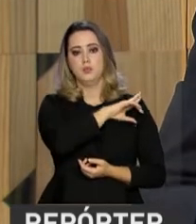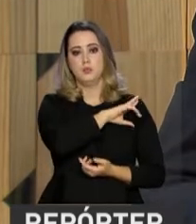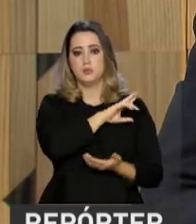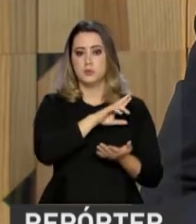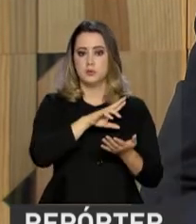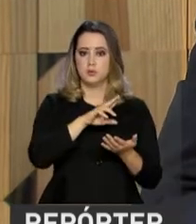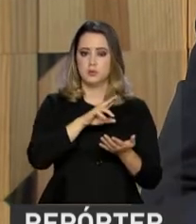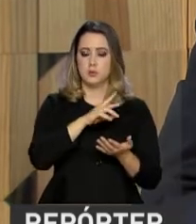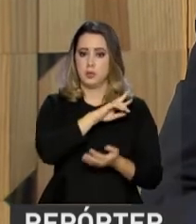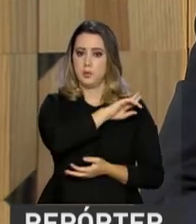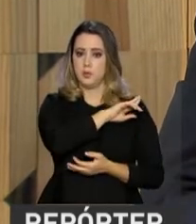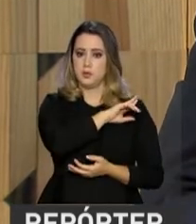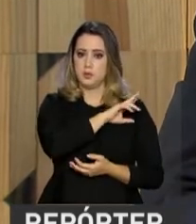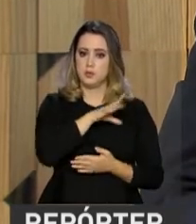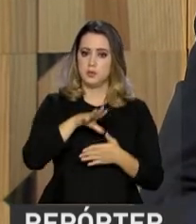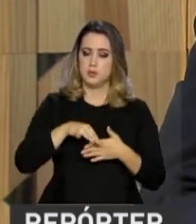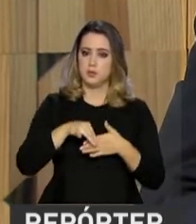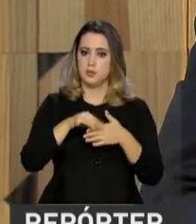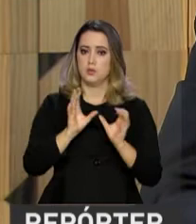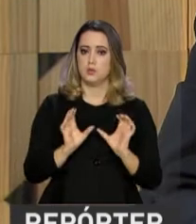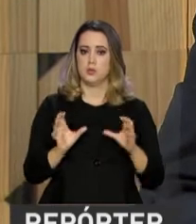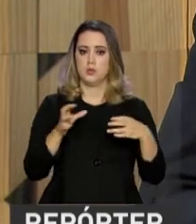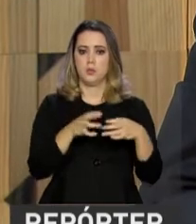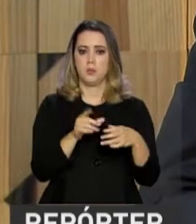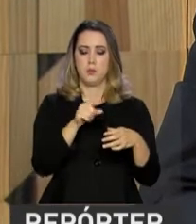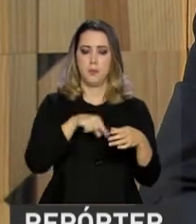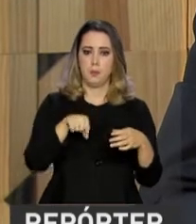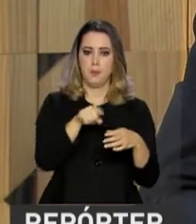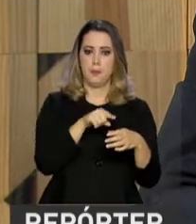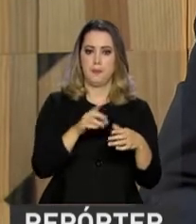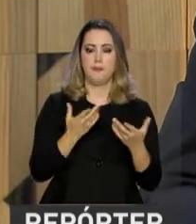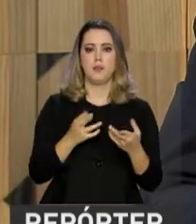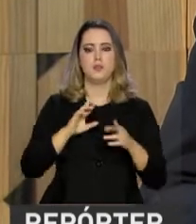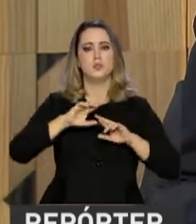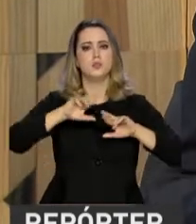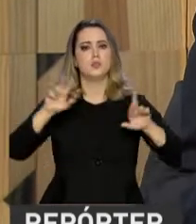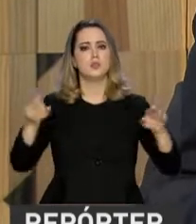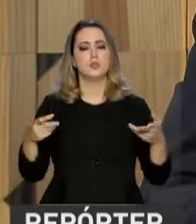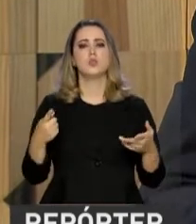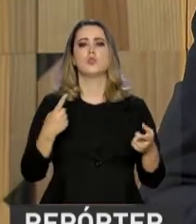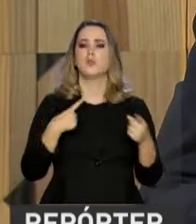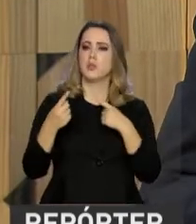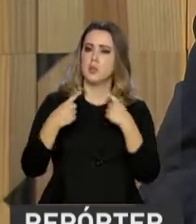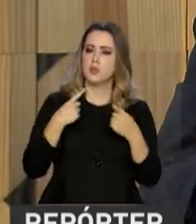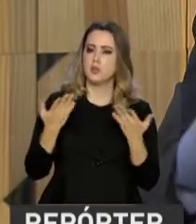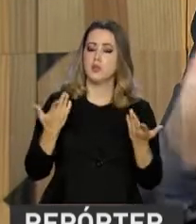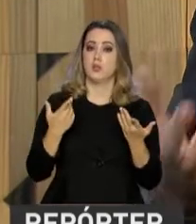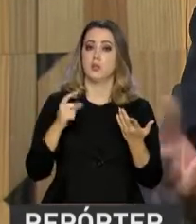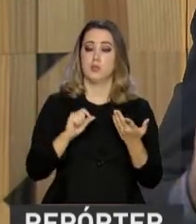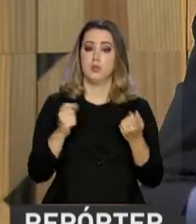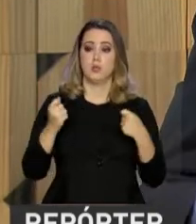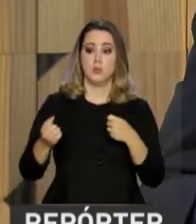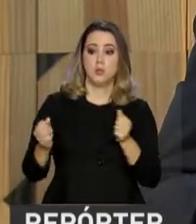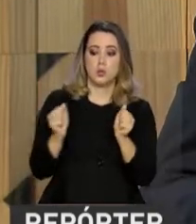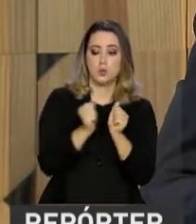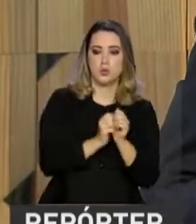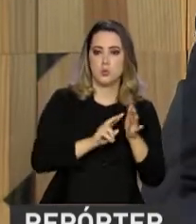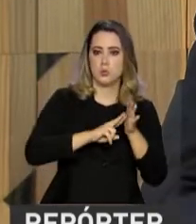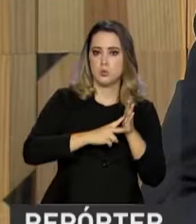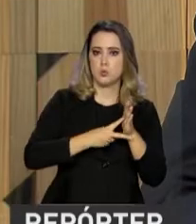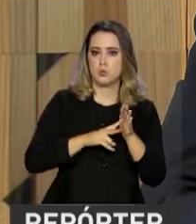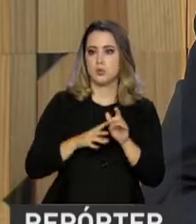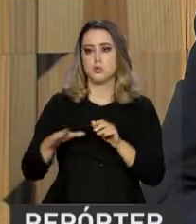um representante da categoria dentro da empresa, todas essas questões agora podem ser moduladas com sindicatos e